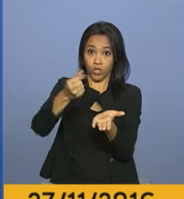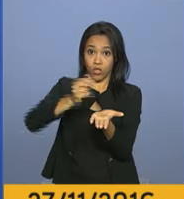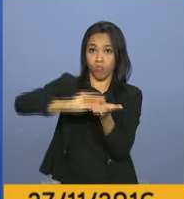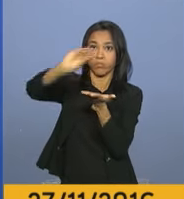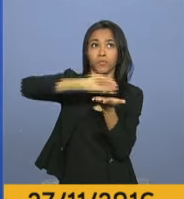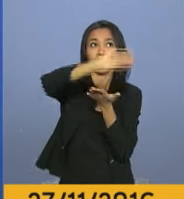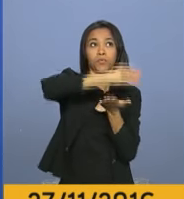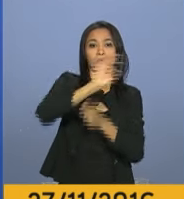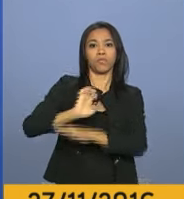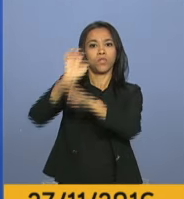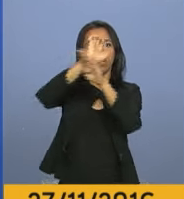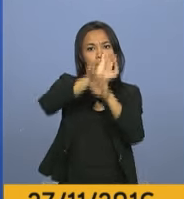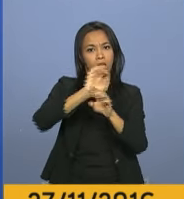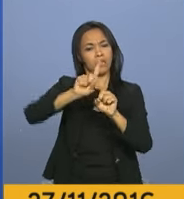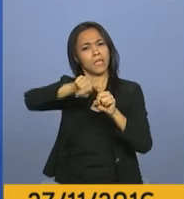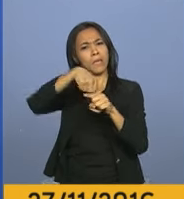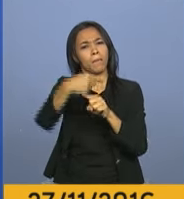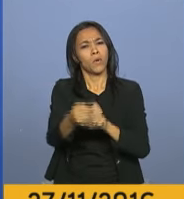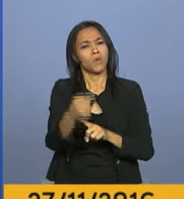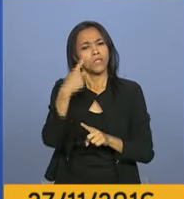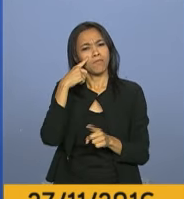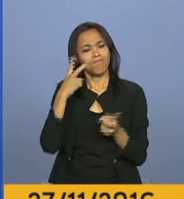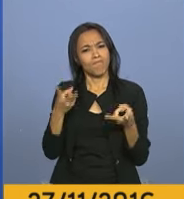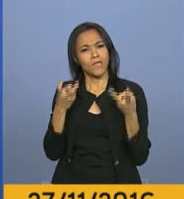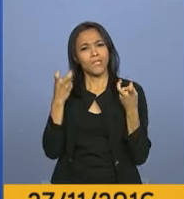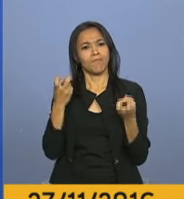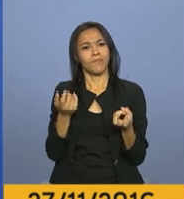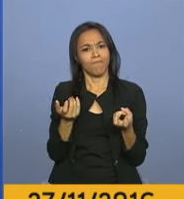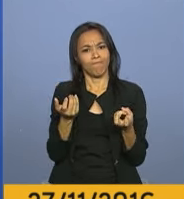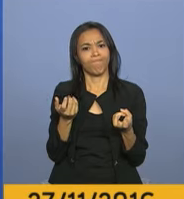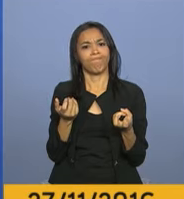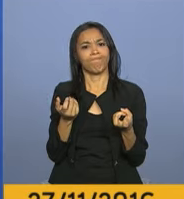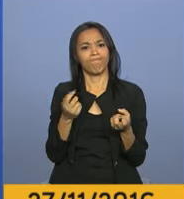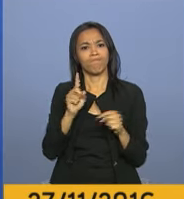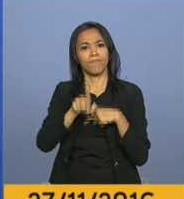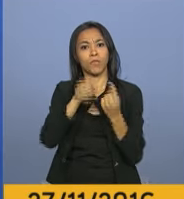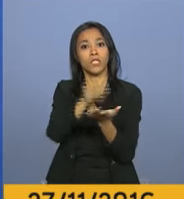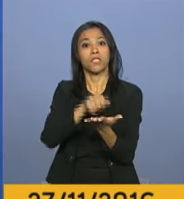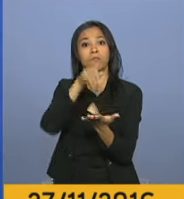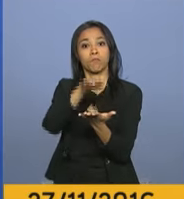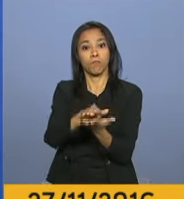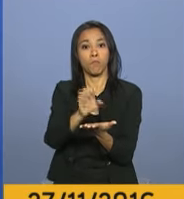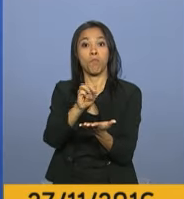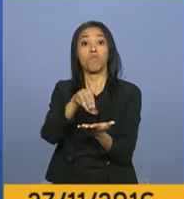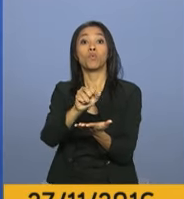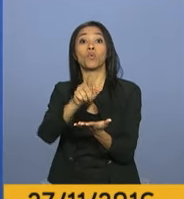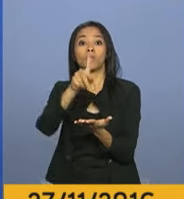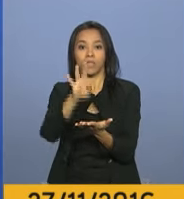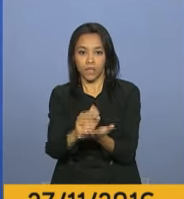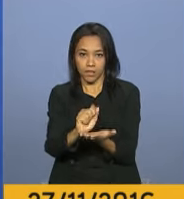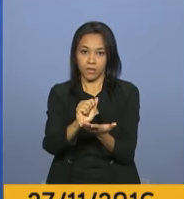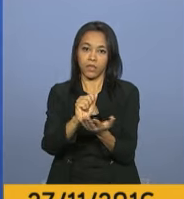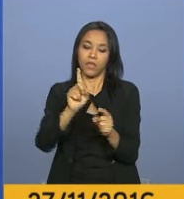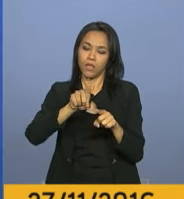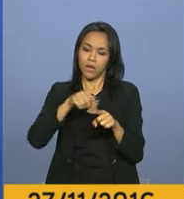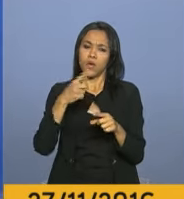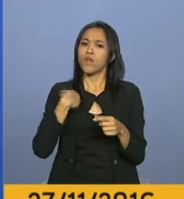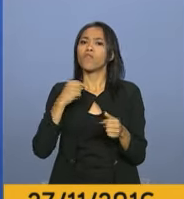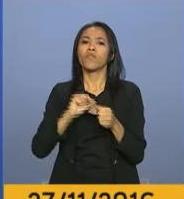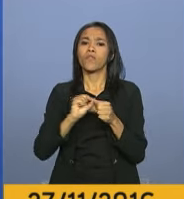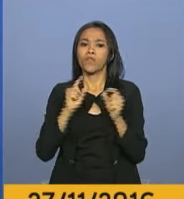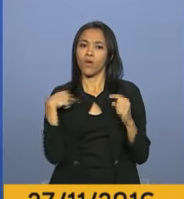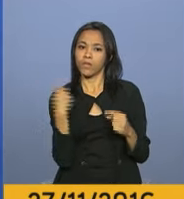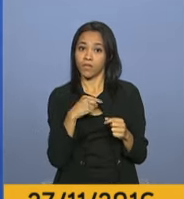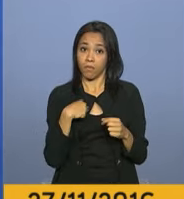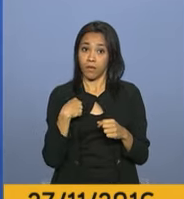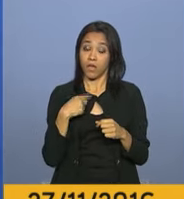depois verificou-se um desejo de participação nas multas. O que é que nós fizemos? Reunimos, e aliás, quando fiz a reunião,